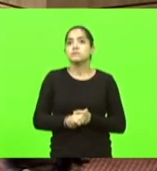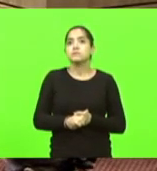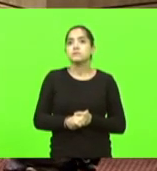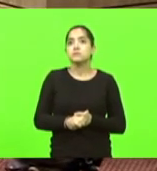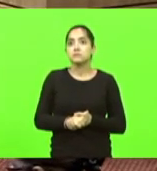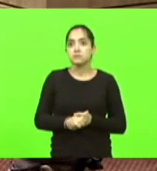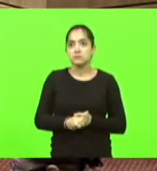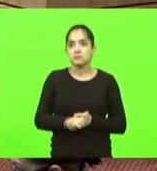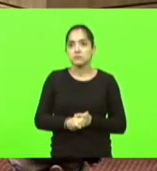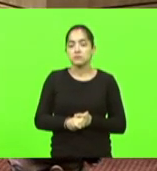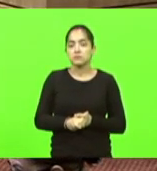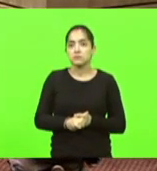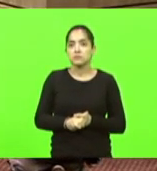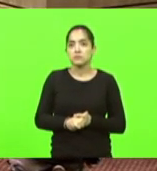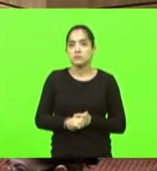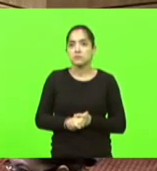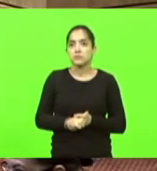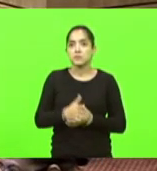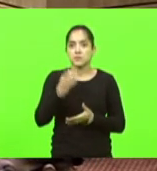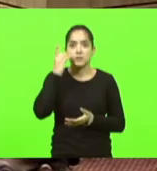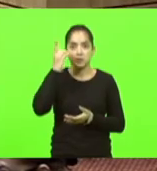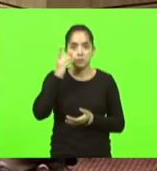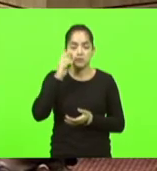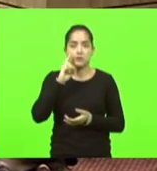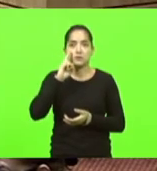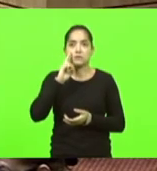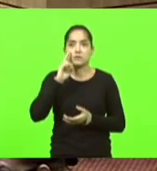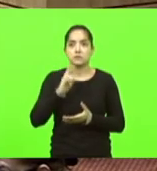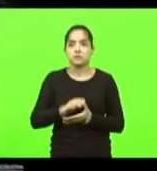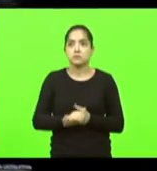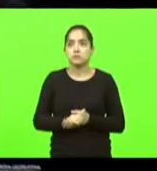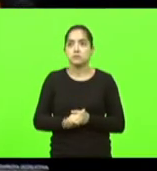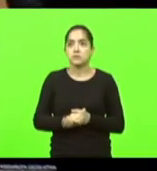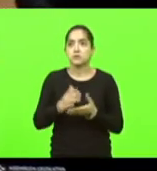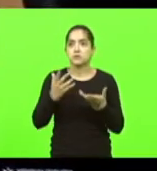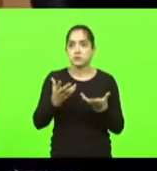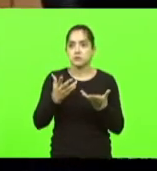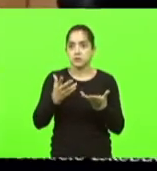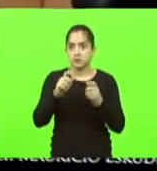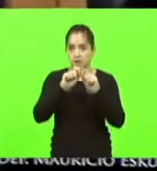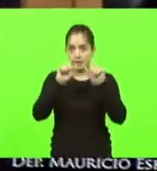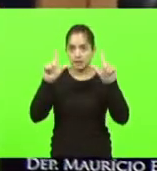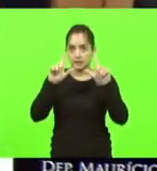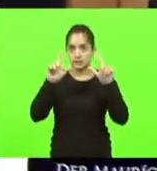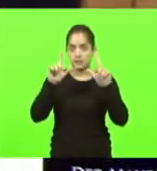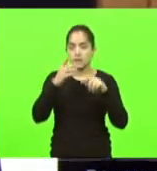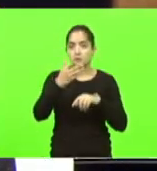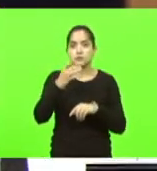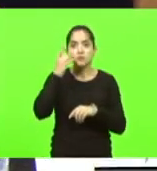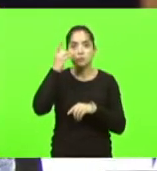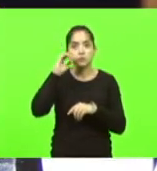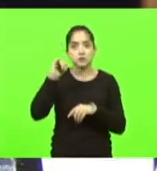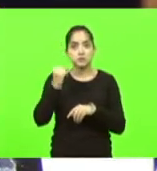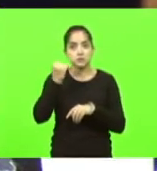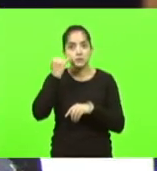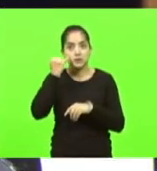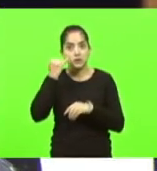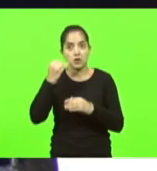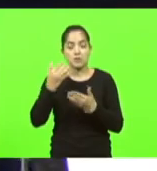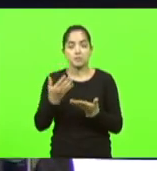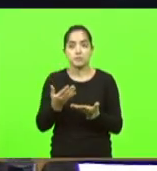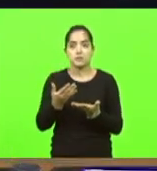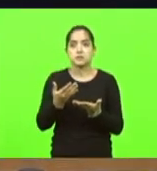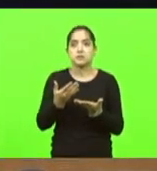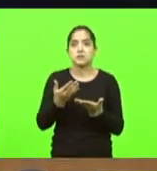e É sim Deputado Ivan só queria alertar o deputado GC Lopes e